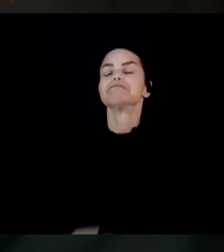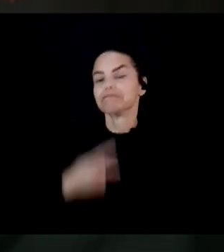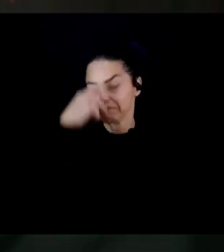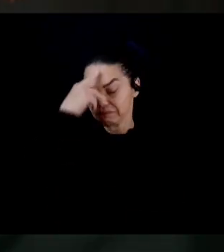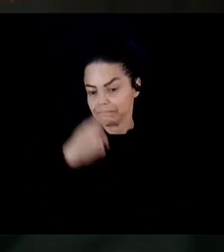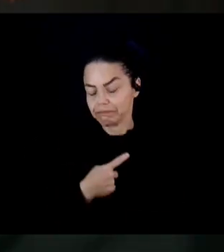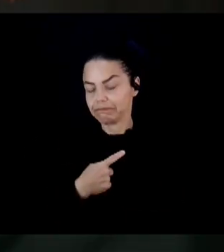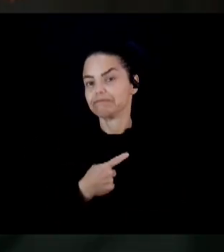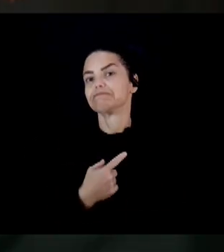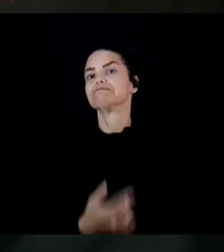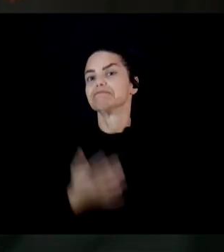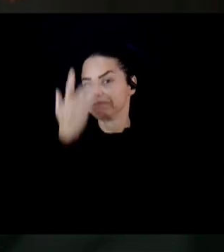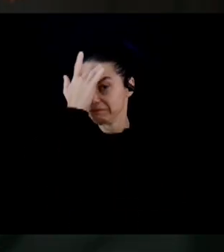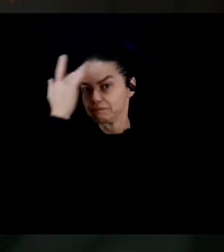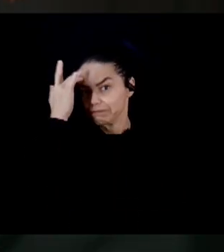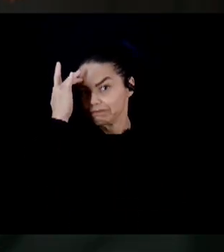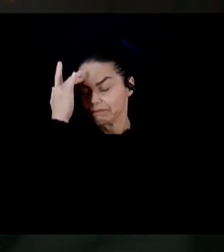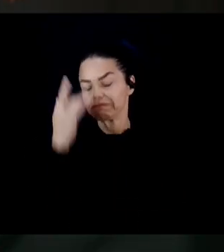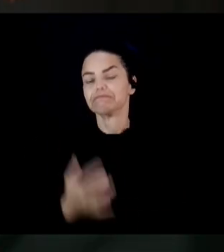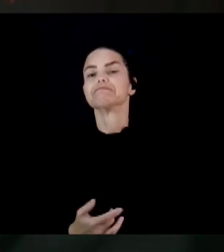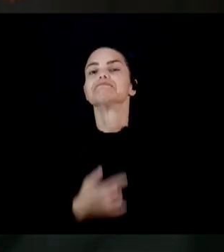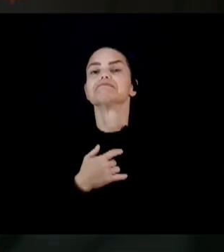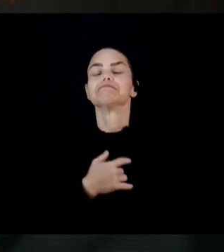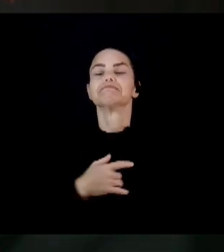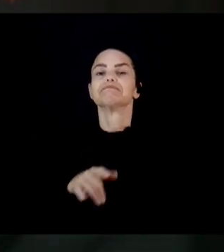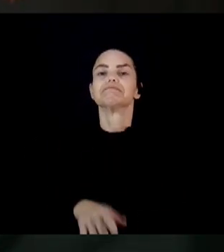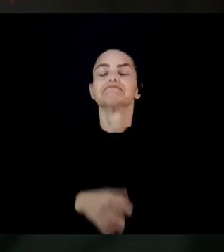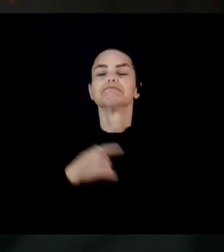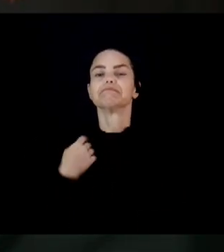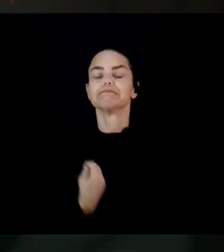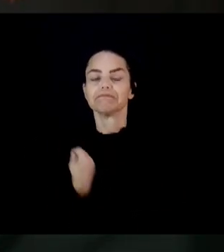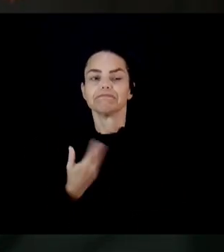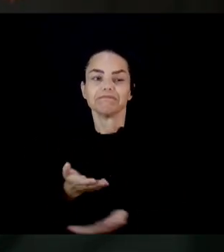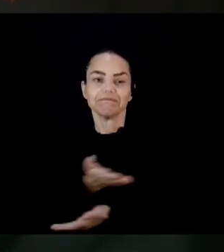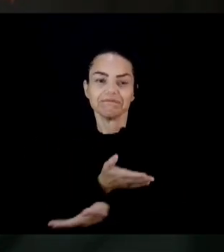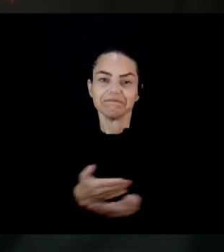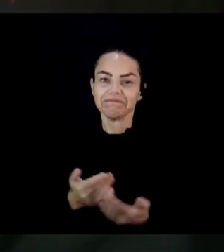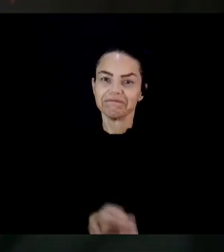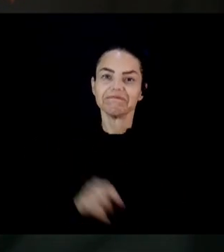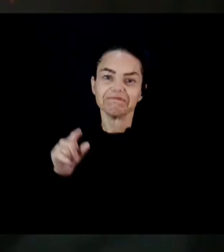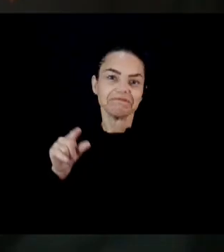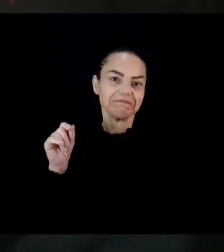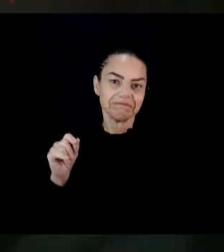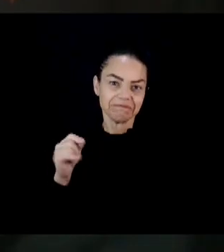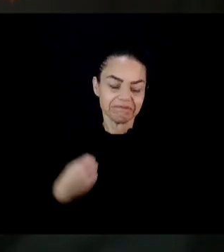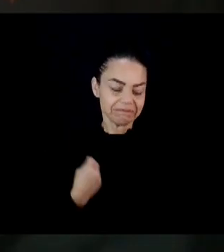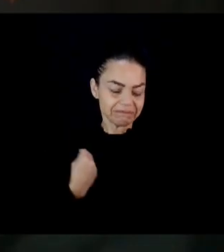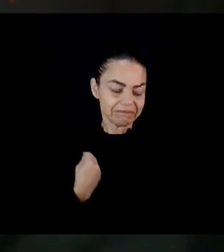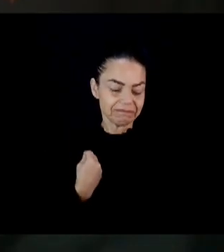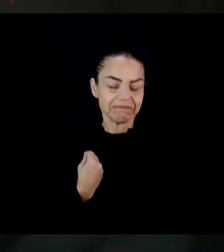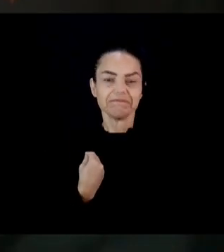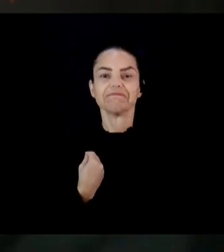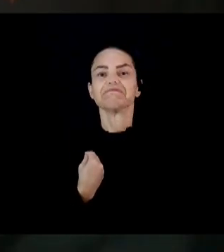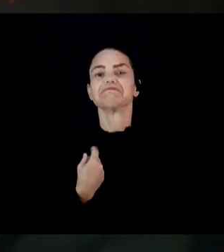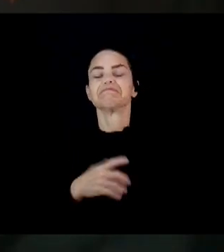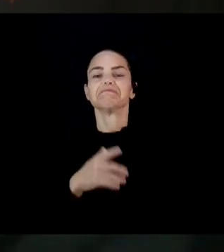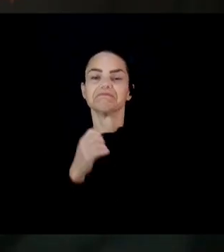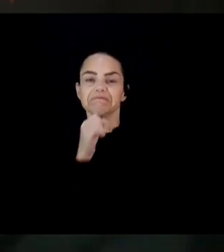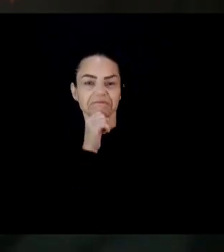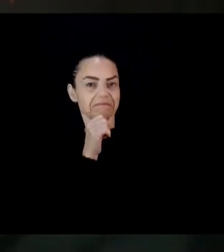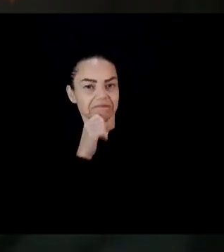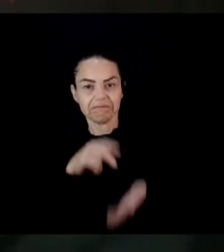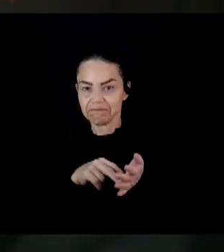da convivência social e da capacidade de fazer escolhas sobre a própria vida. Envelhecer bem não significa